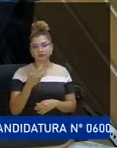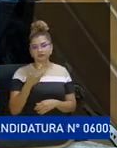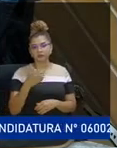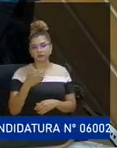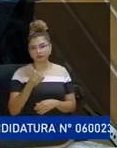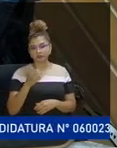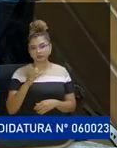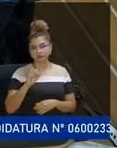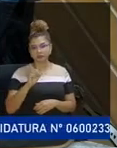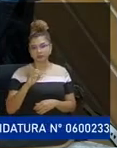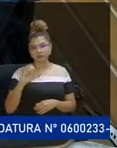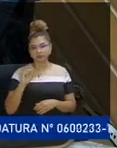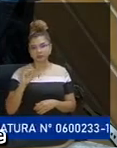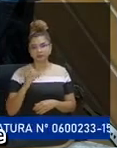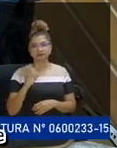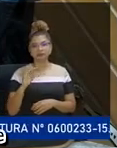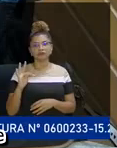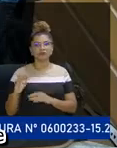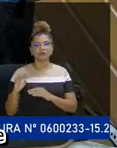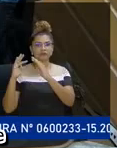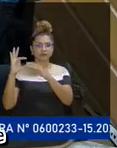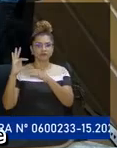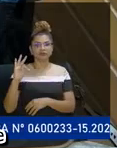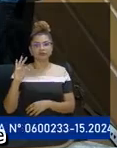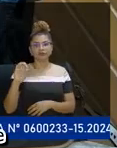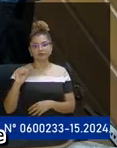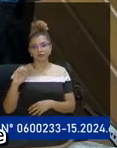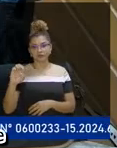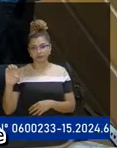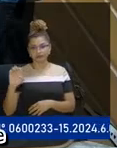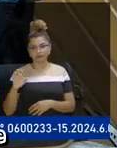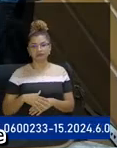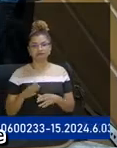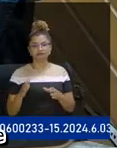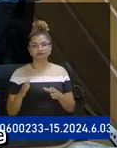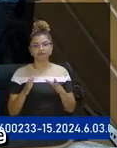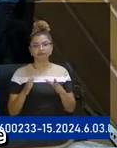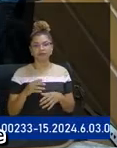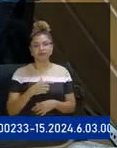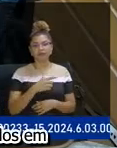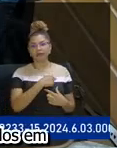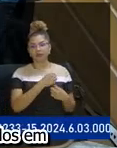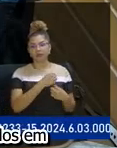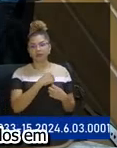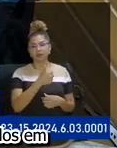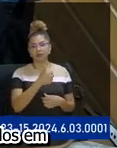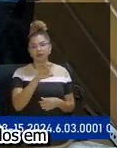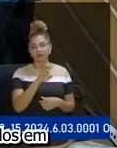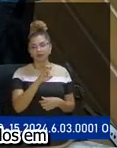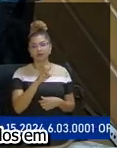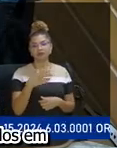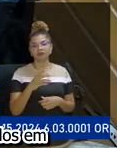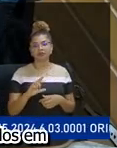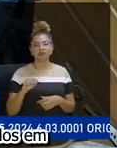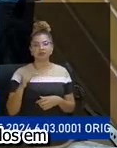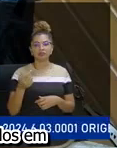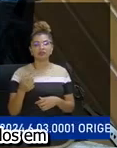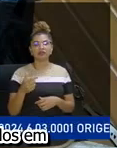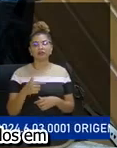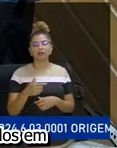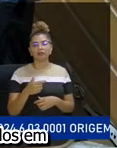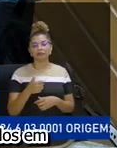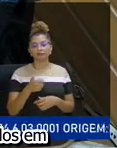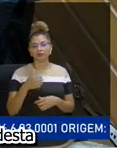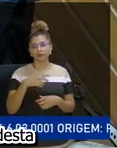do TSE, no período de 15 de agosto a 19 de dezembro do ano em que se realizarem as eleições, os acordos